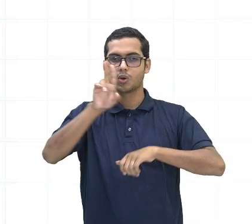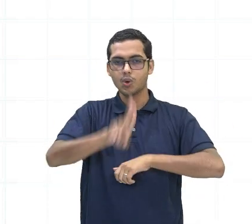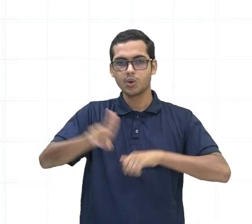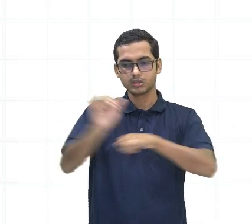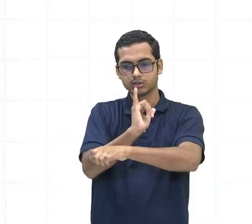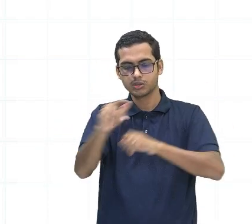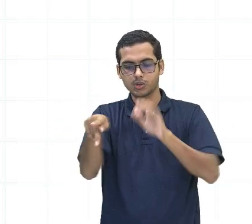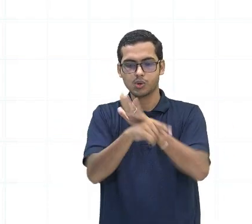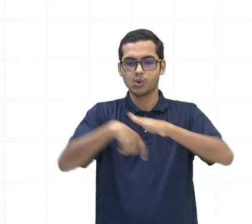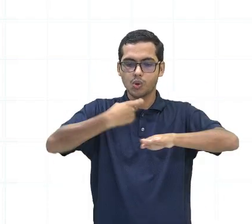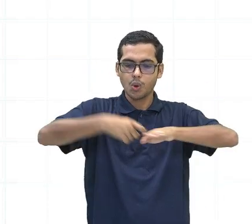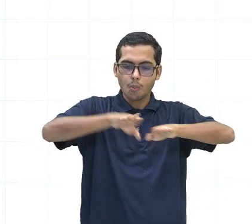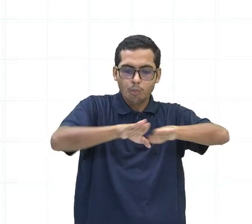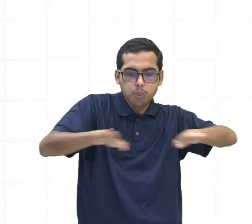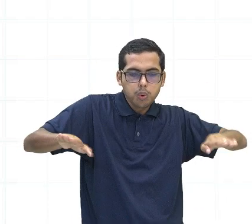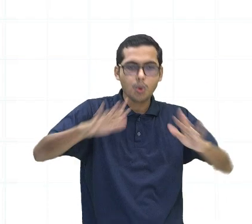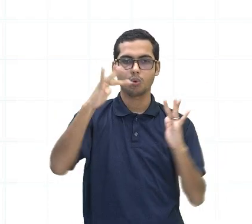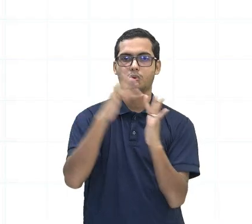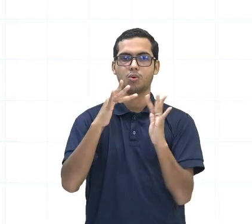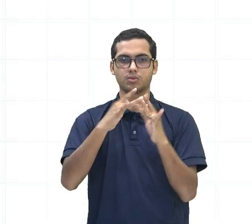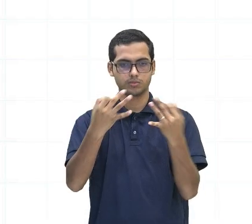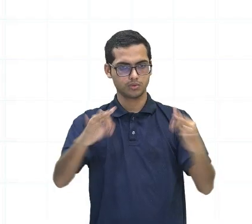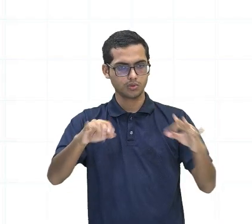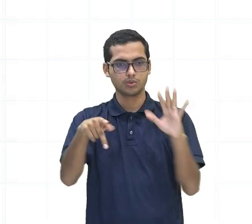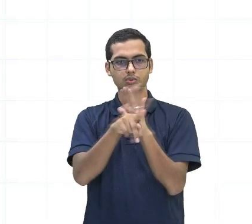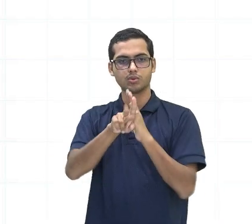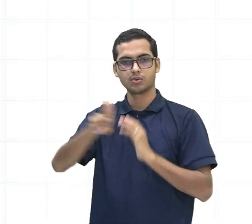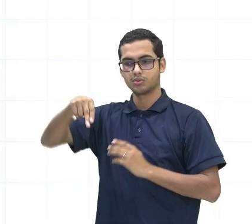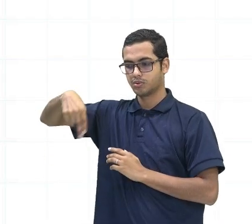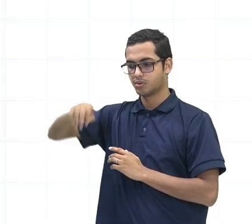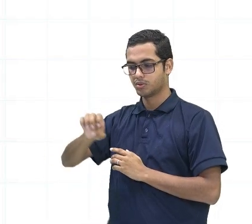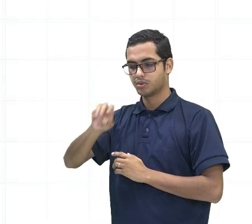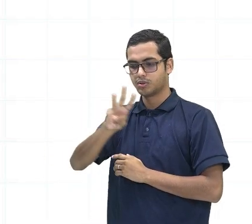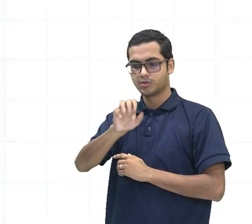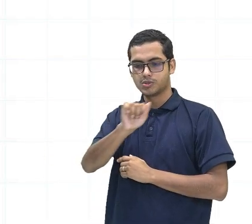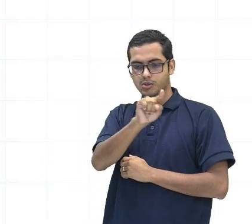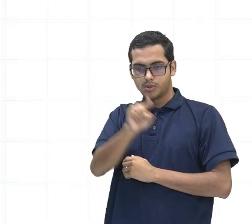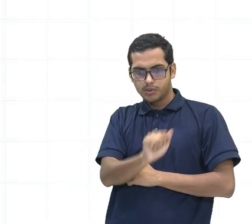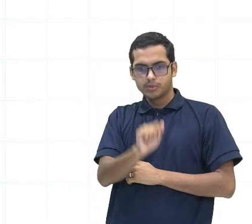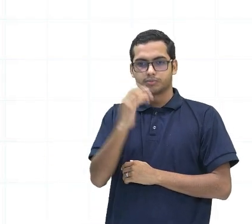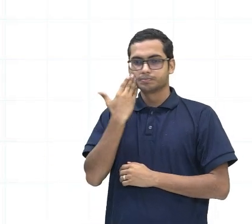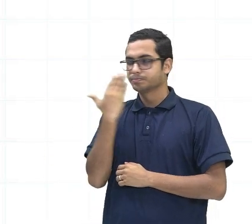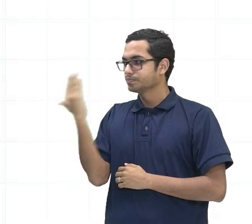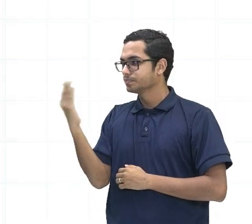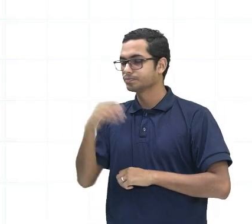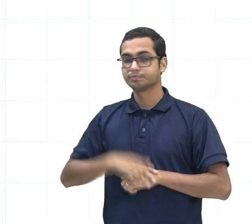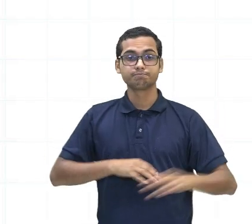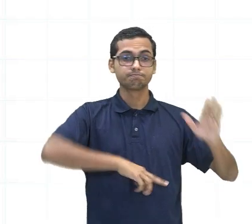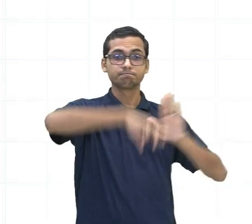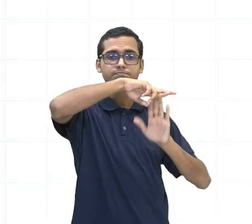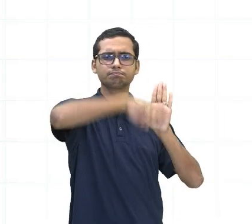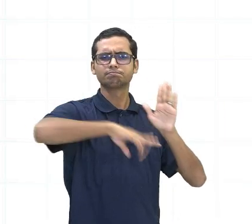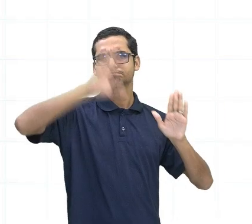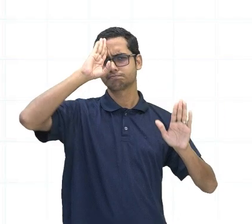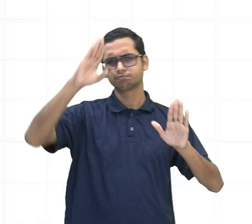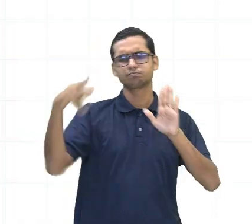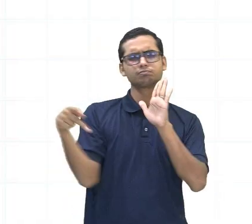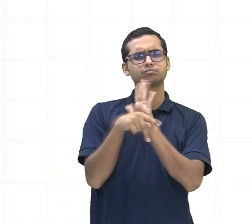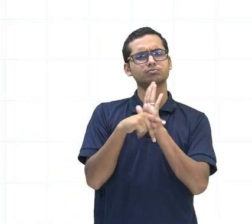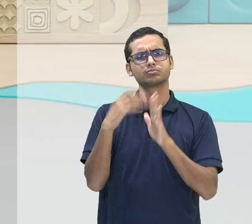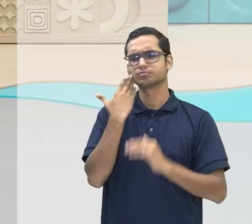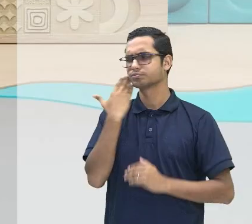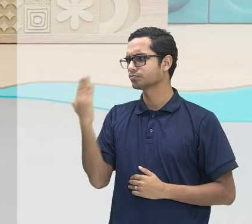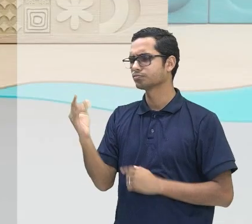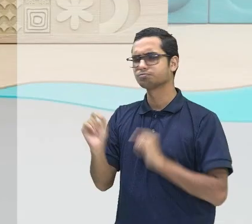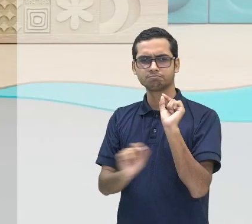de Niwaza, ok? Vamos relembrar agora as principais regras do jiu-jitsu